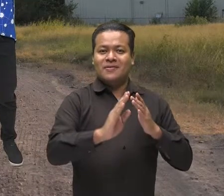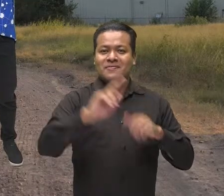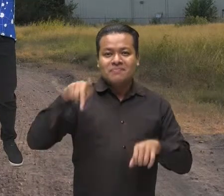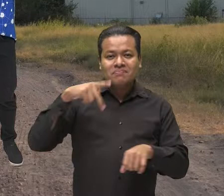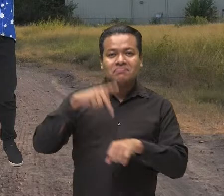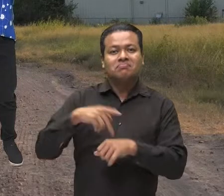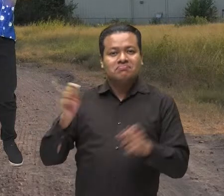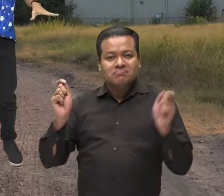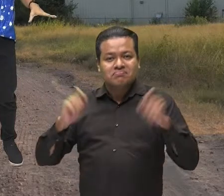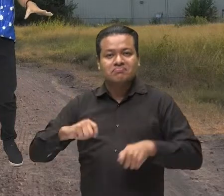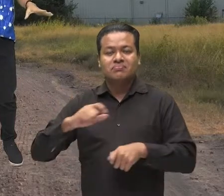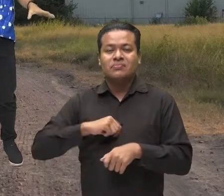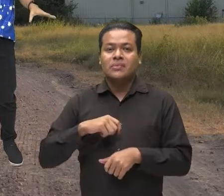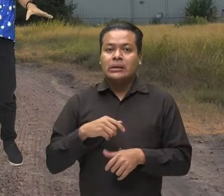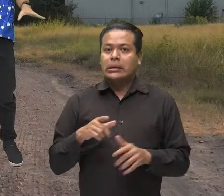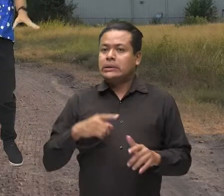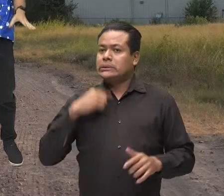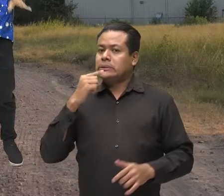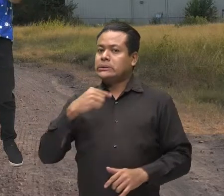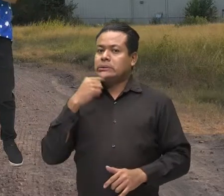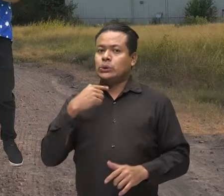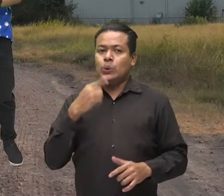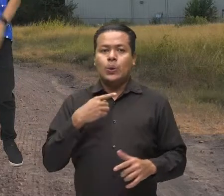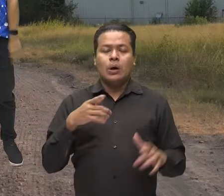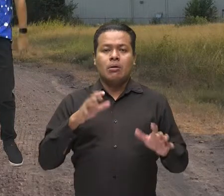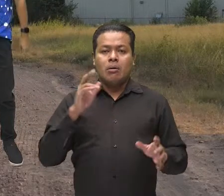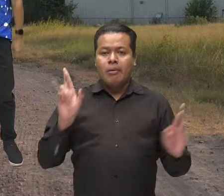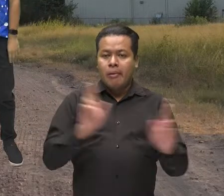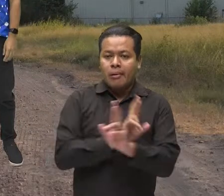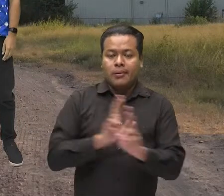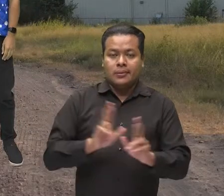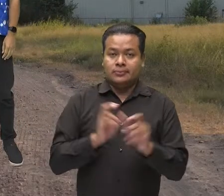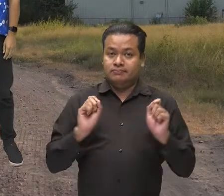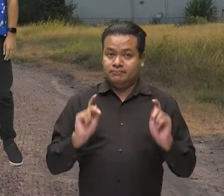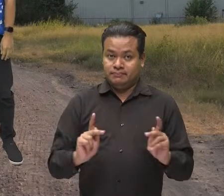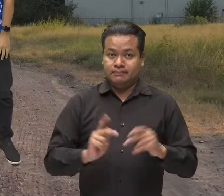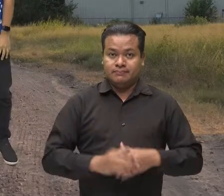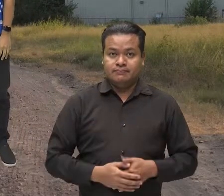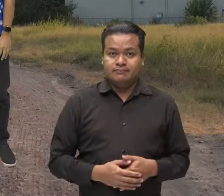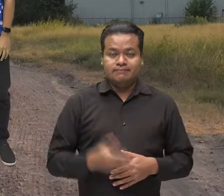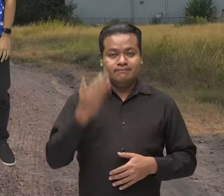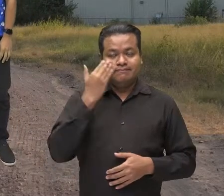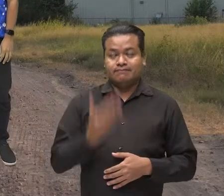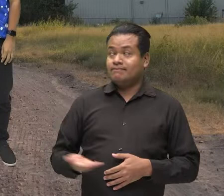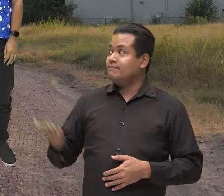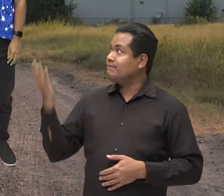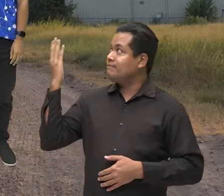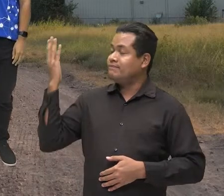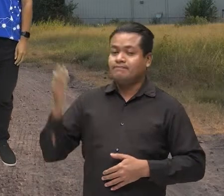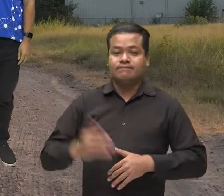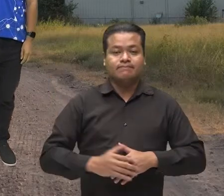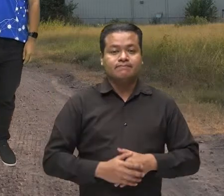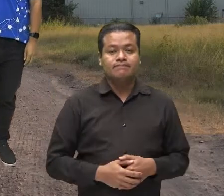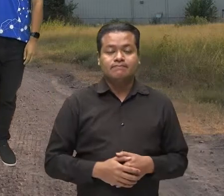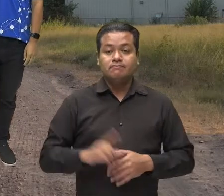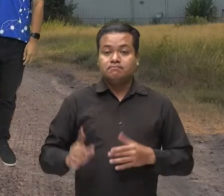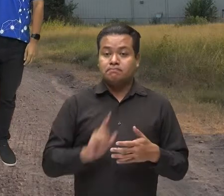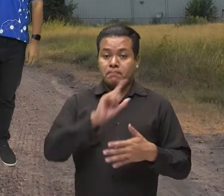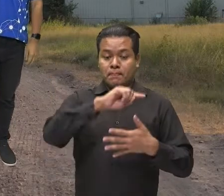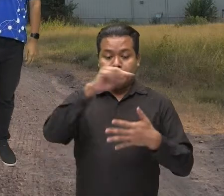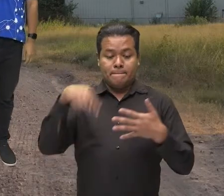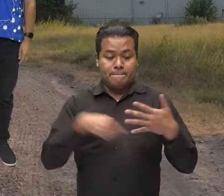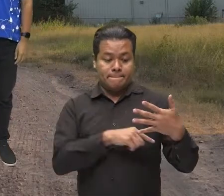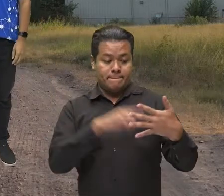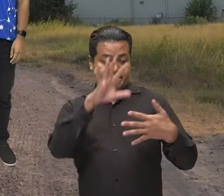que realmente não está dando certo o negócio ali na fronteira entre eles, tá? Vamos ver agora nesse mapa mundi, o primeiro ponto que a gente vai falar, a